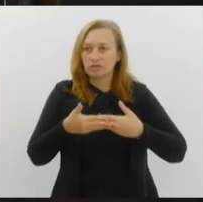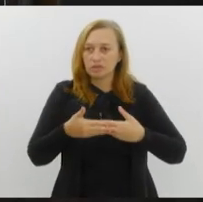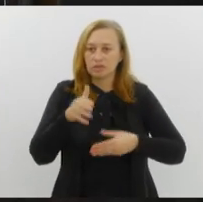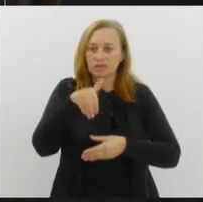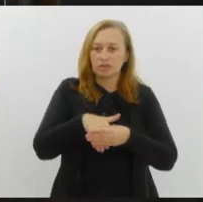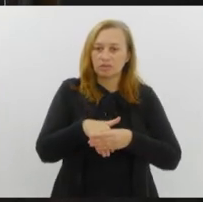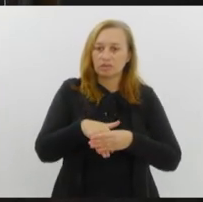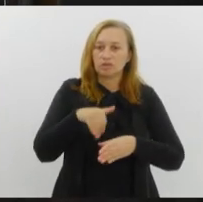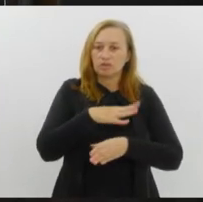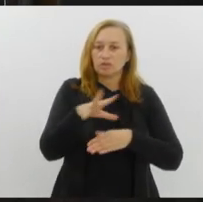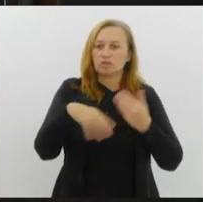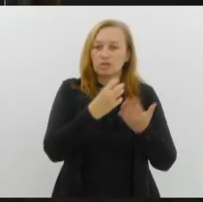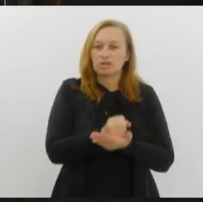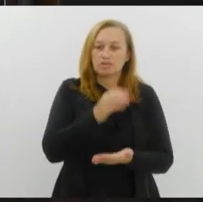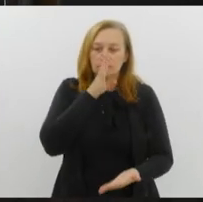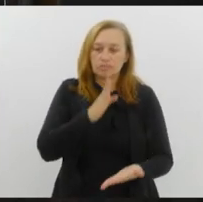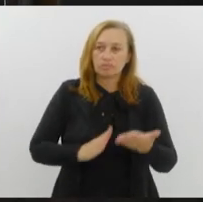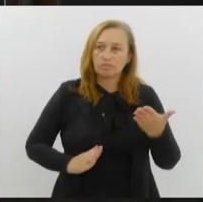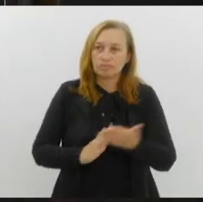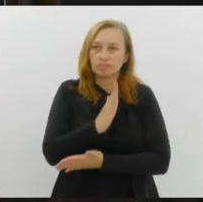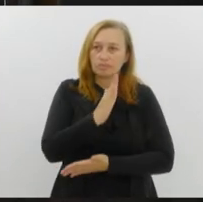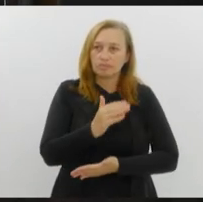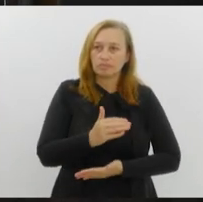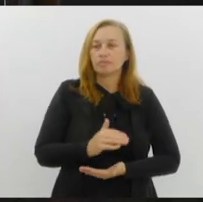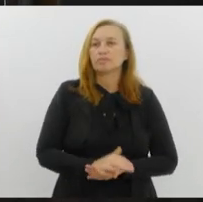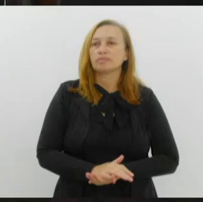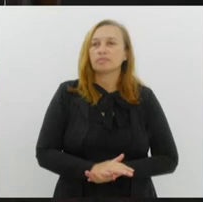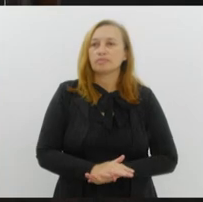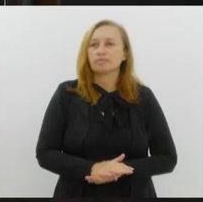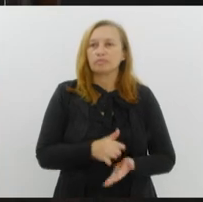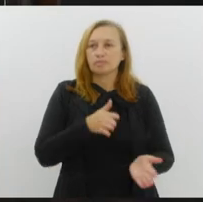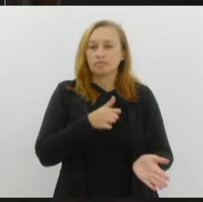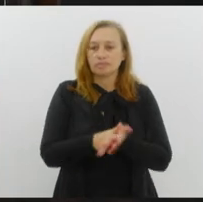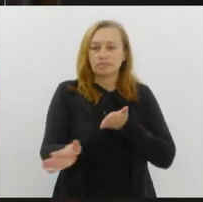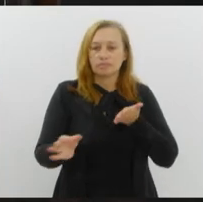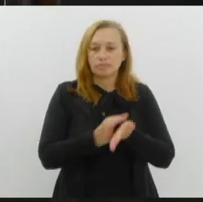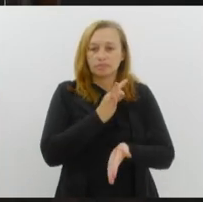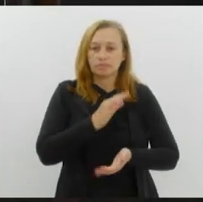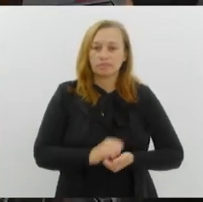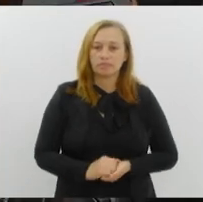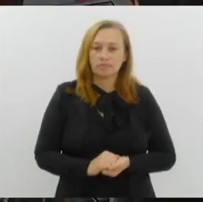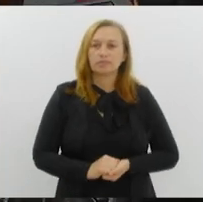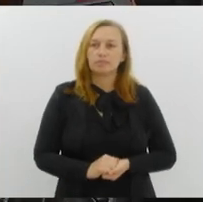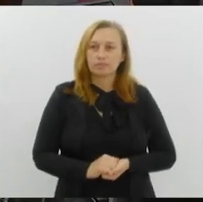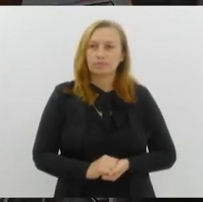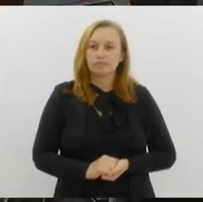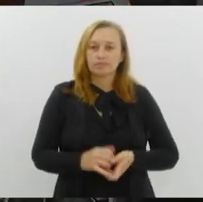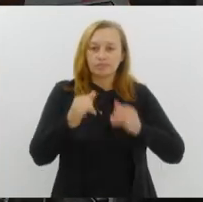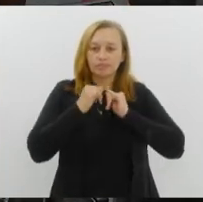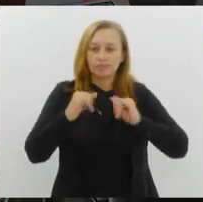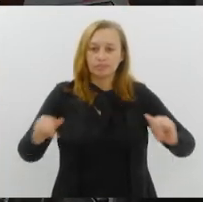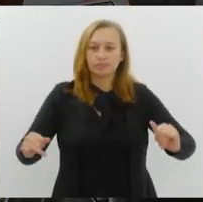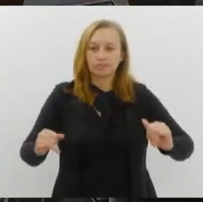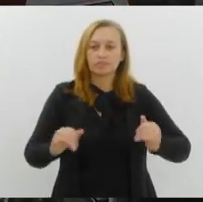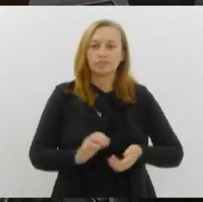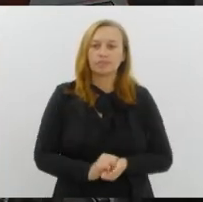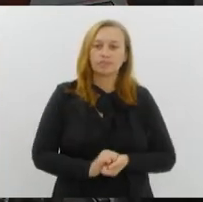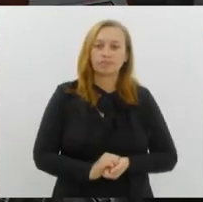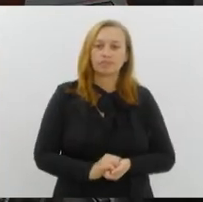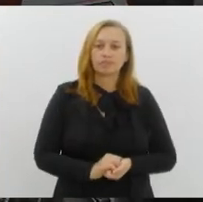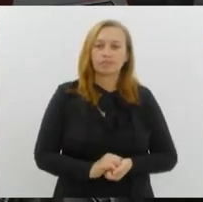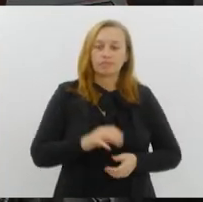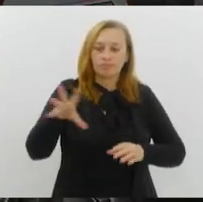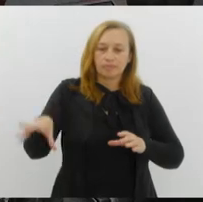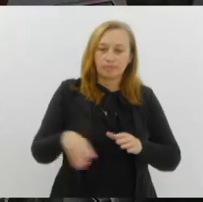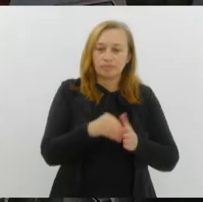Em votação, senhores que aprovam, permanece como estão, aprovado, vai à publicação. Anuncio,